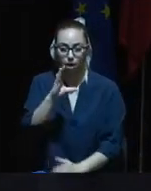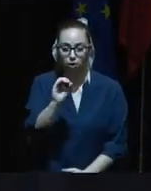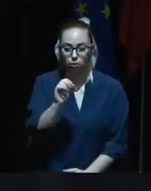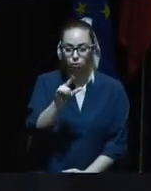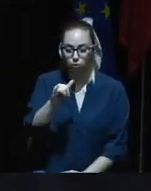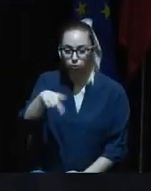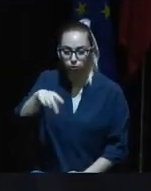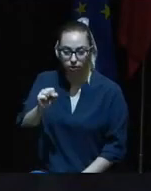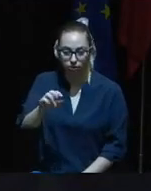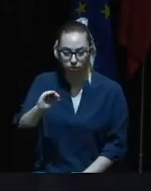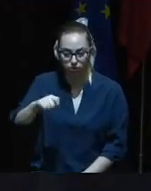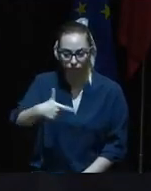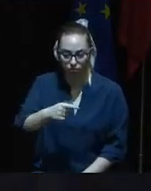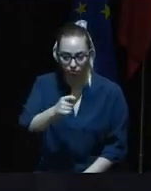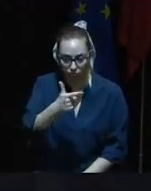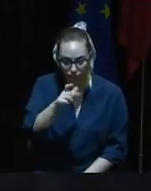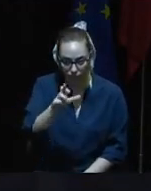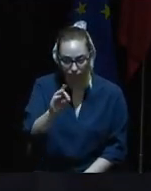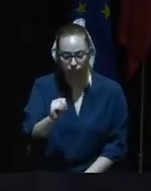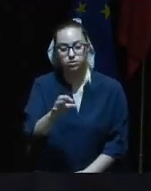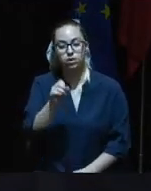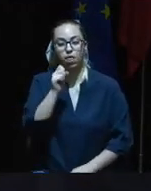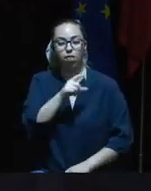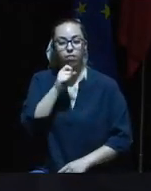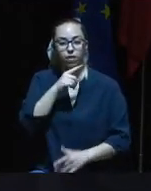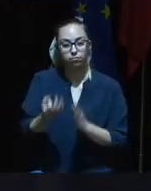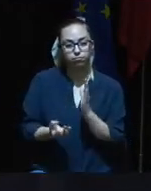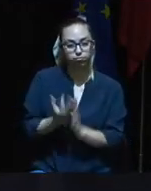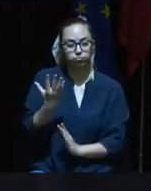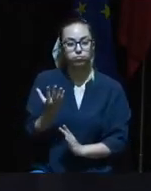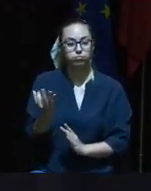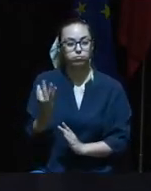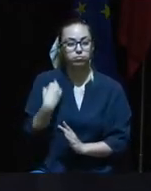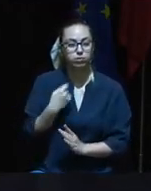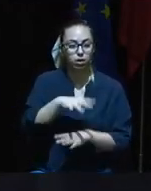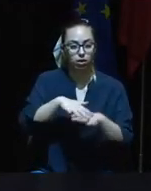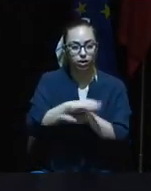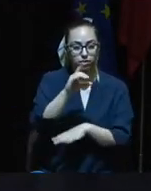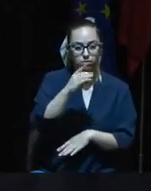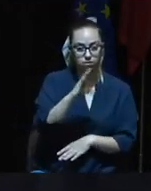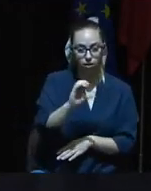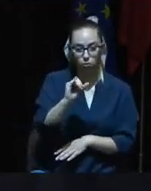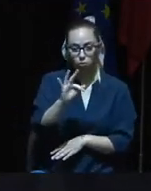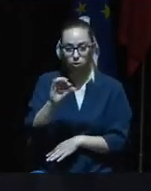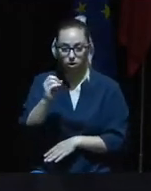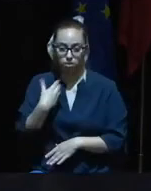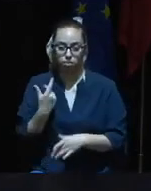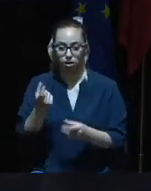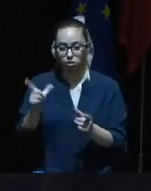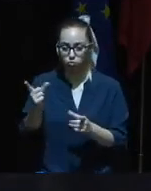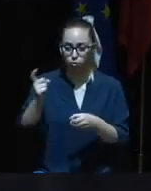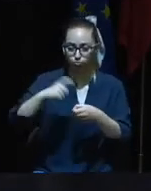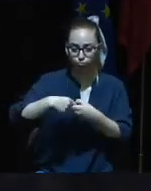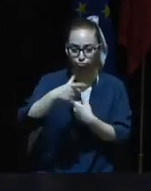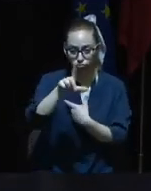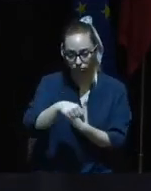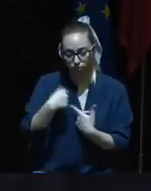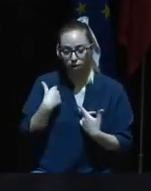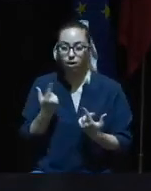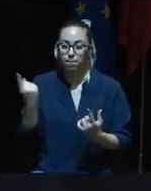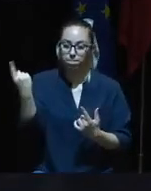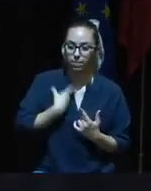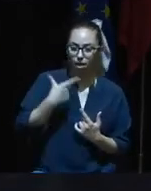é uma das medidas identificadas relatório Focus adaptation 2021 de redes e 40 de que Lisboa faz parte e também